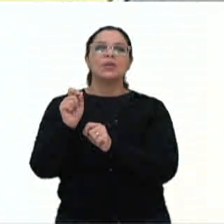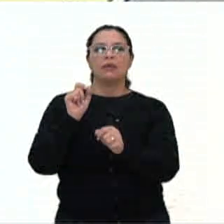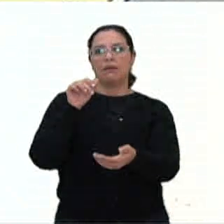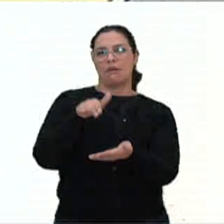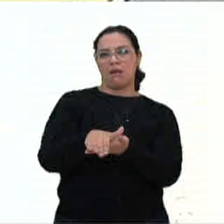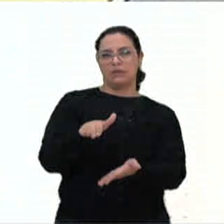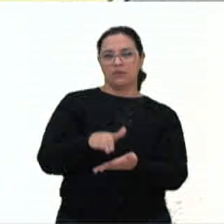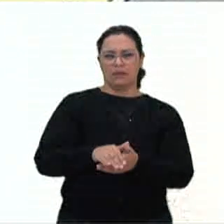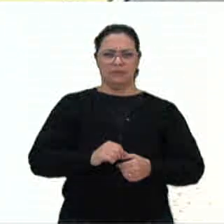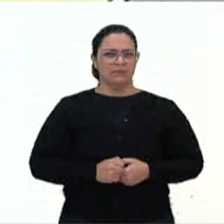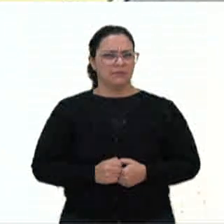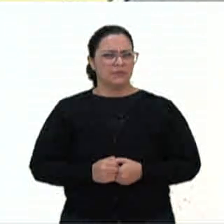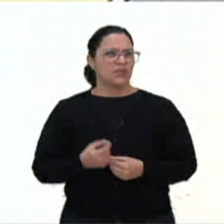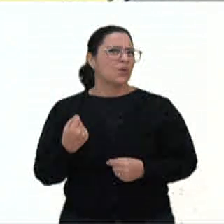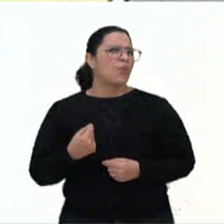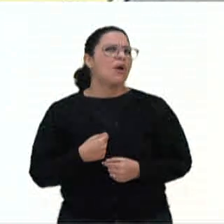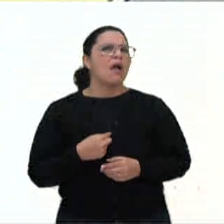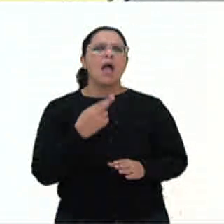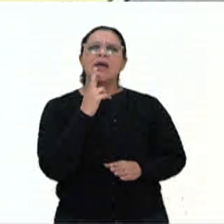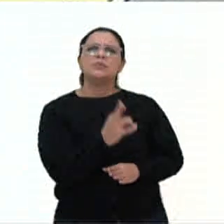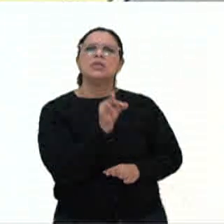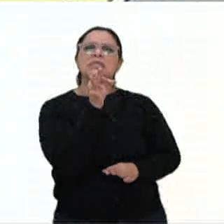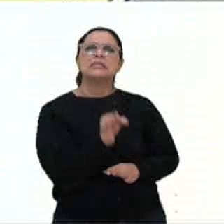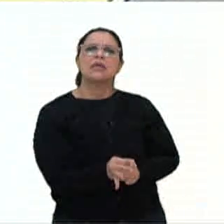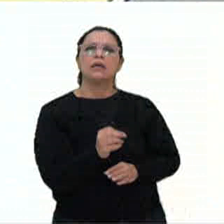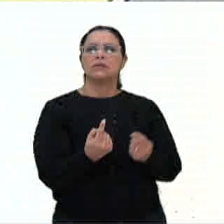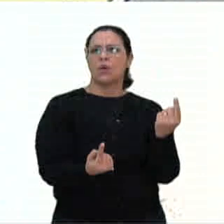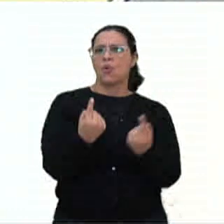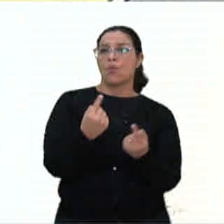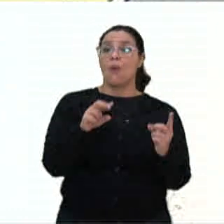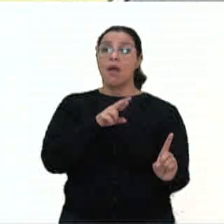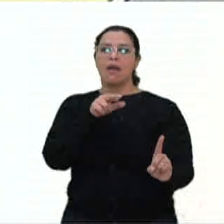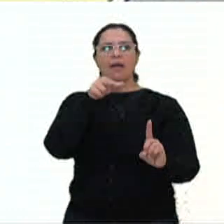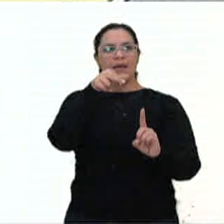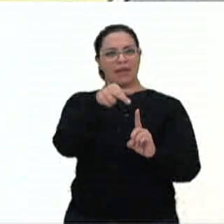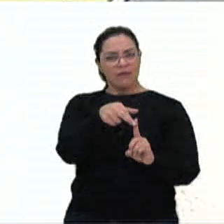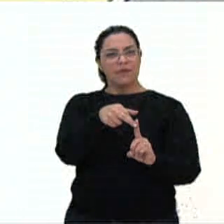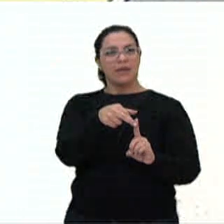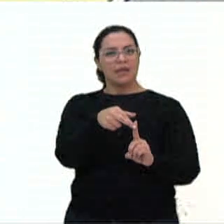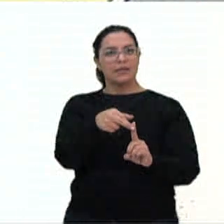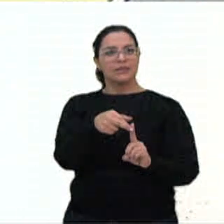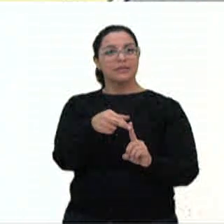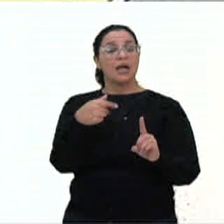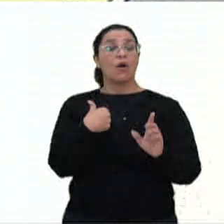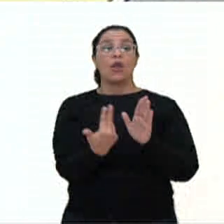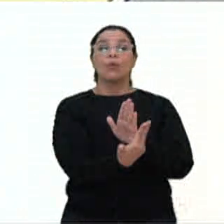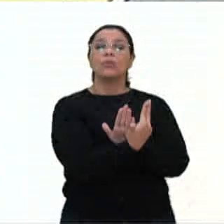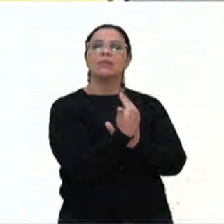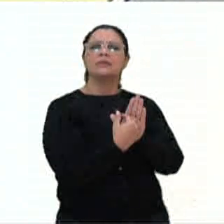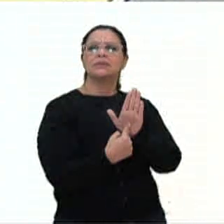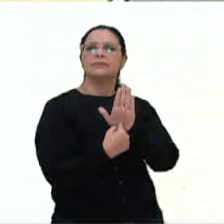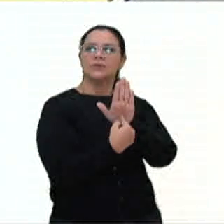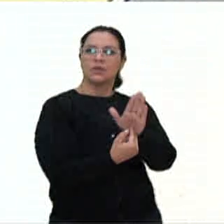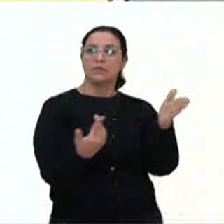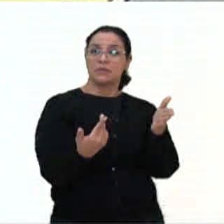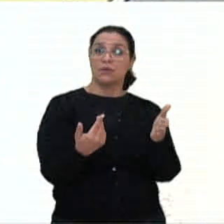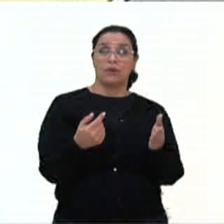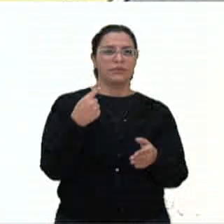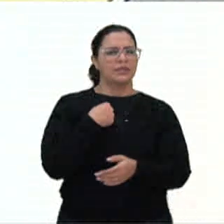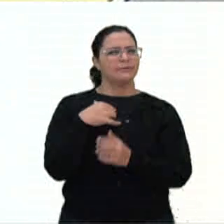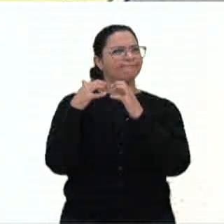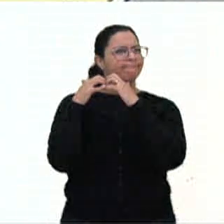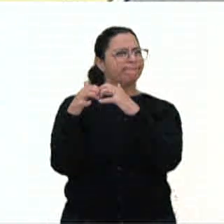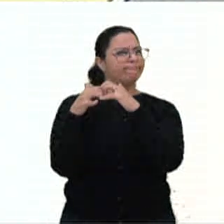consumir. Qual das alternativas aqui que faz referência ao que traz a charge ali para nós? Exercitem